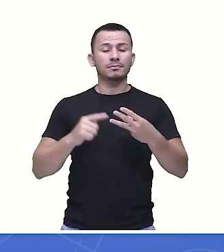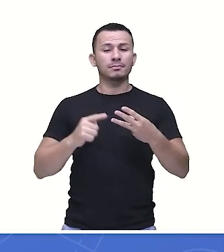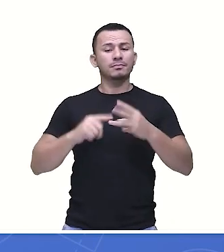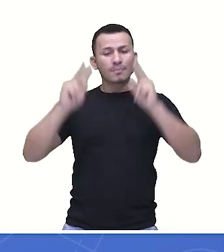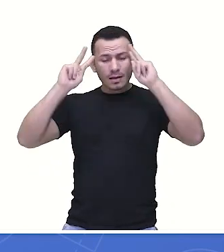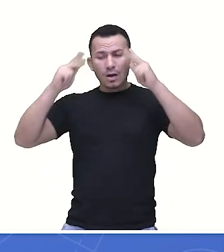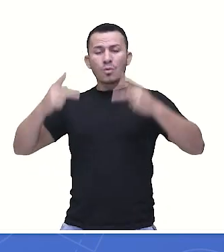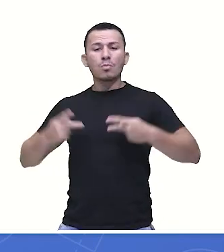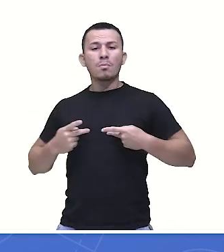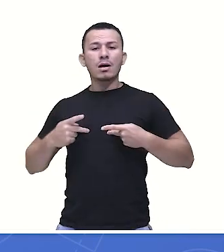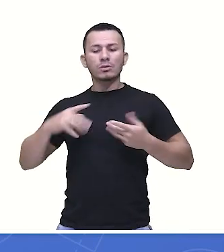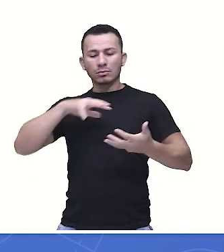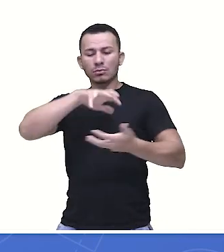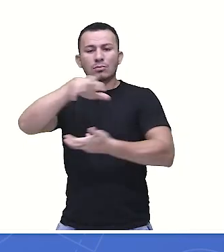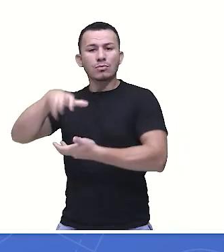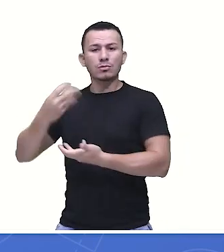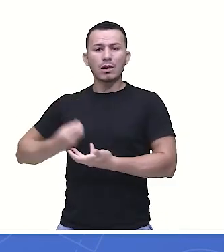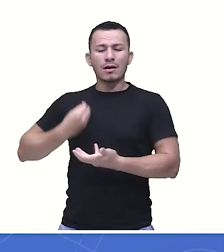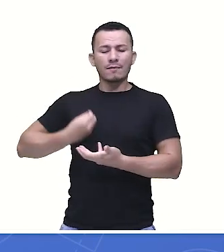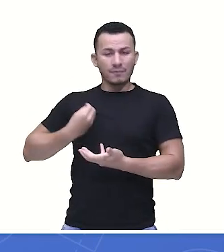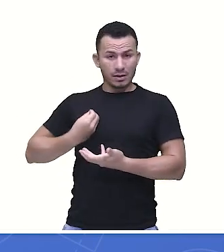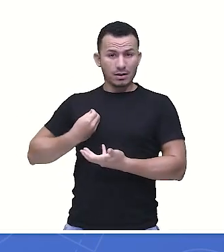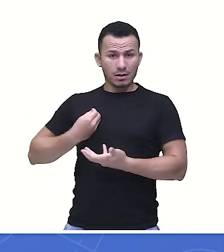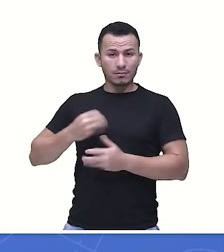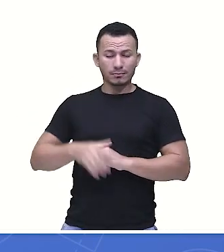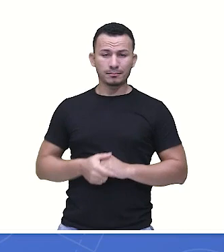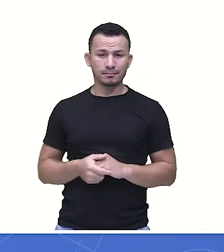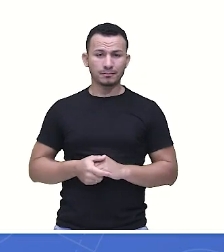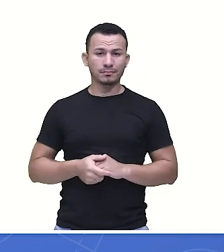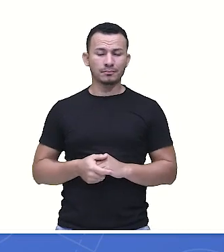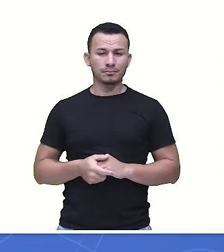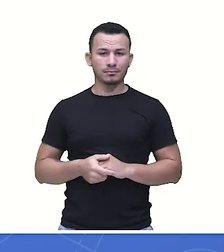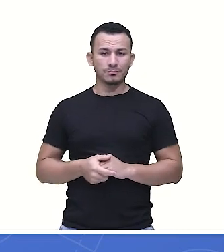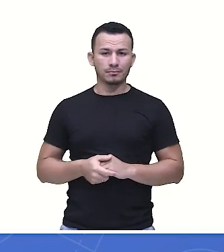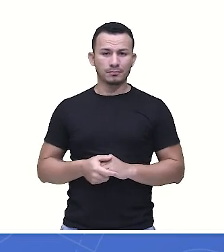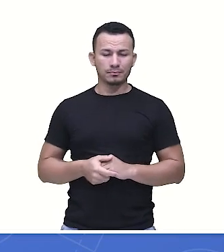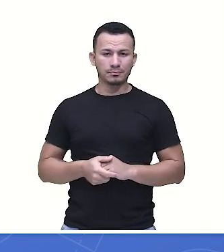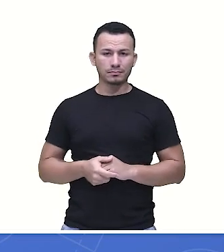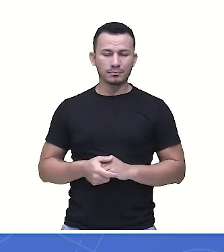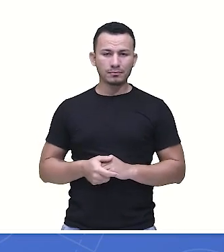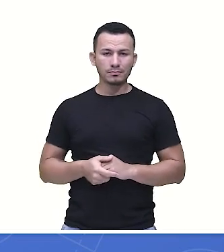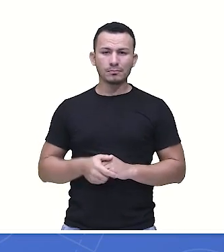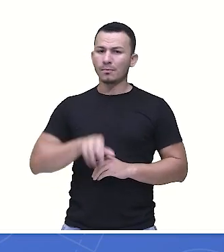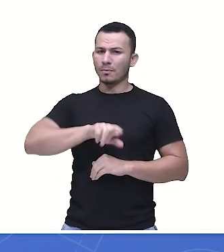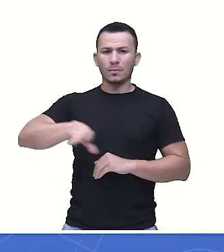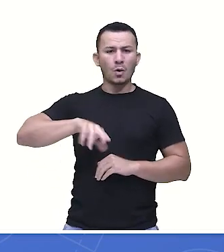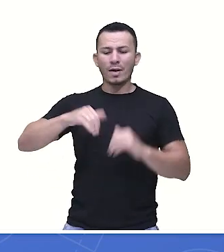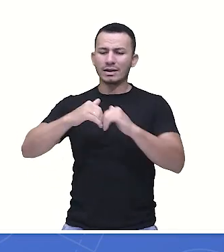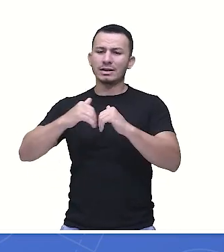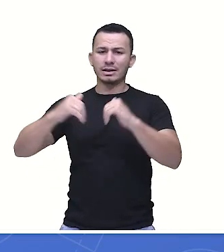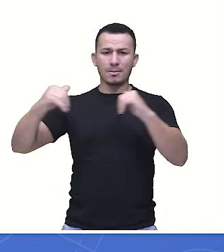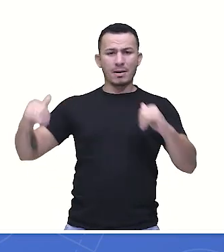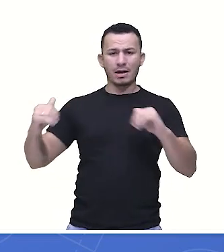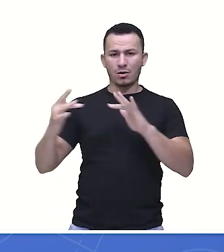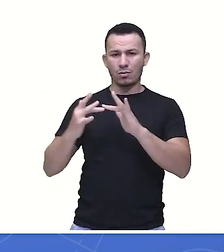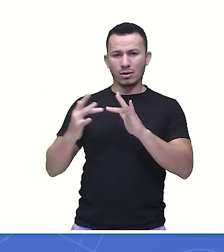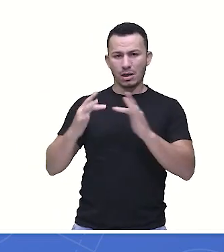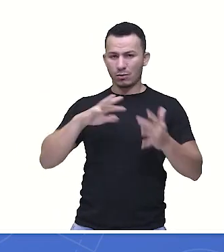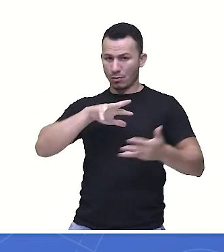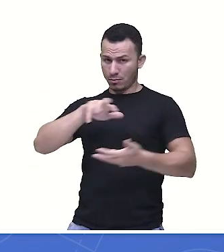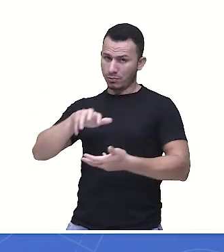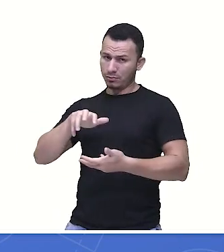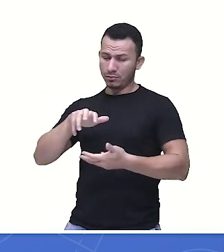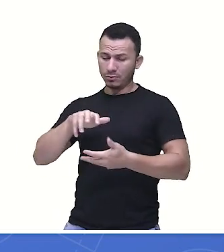no universo e não o esperar, o separar dele. Então, assim,